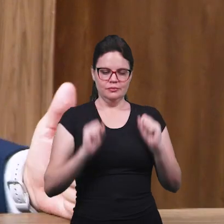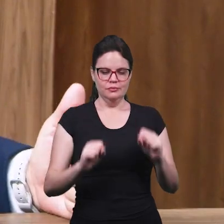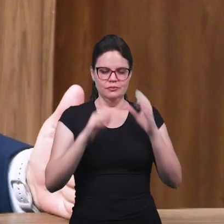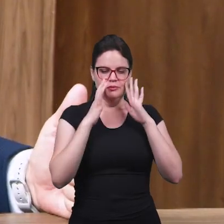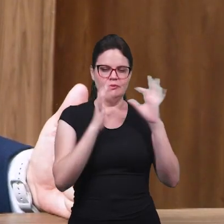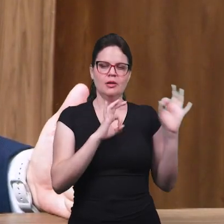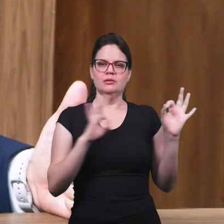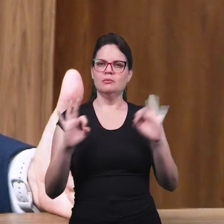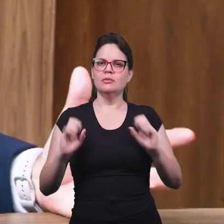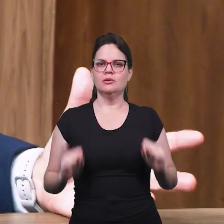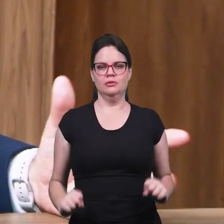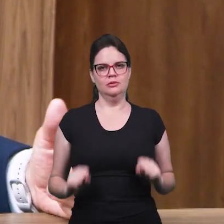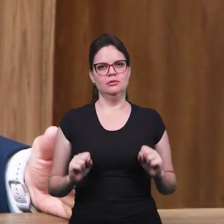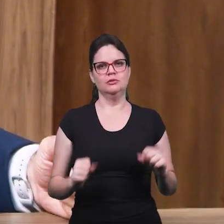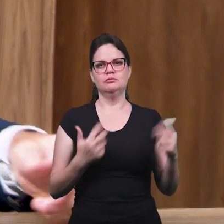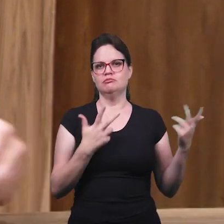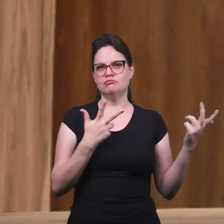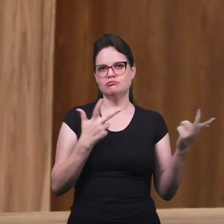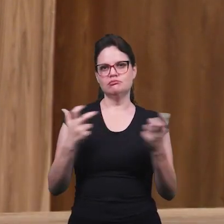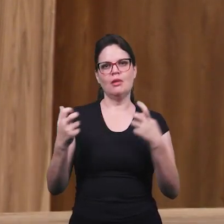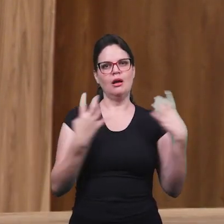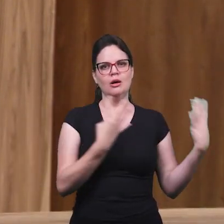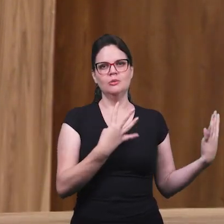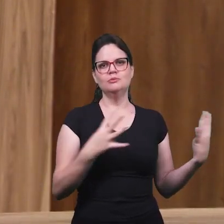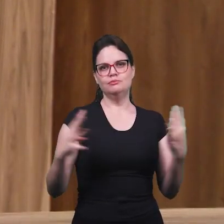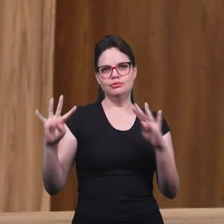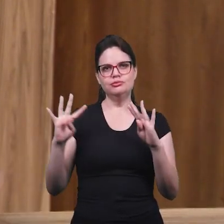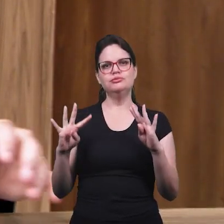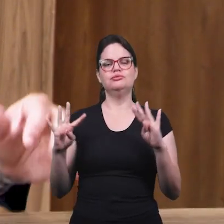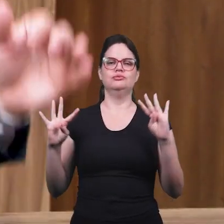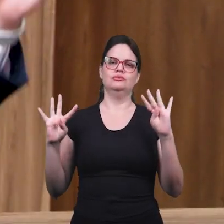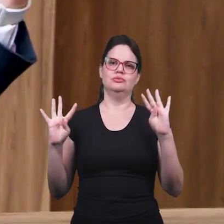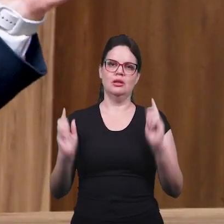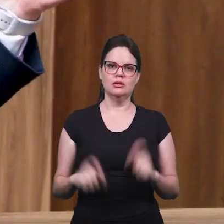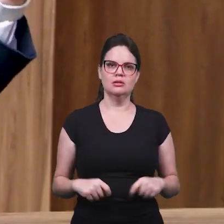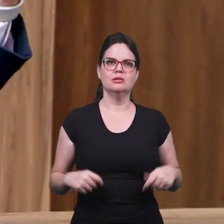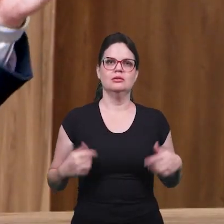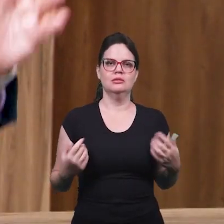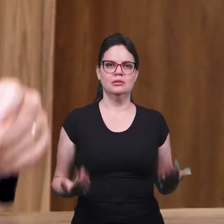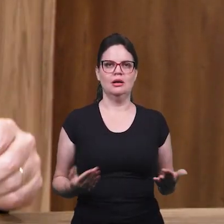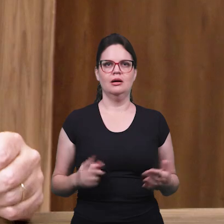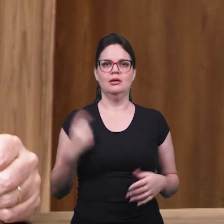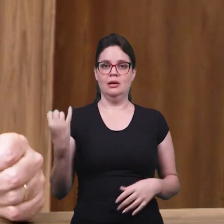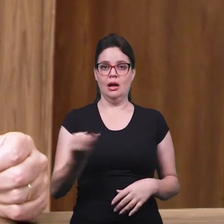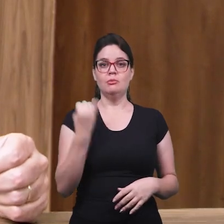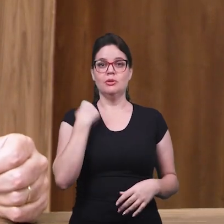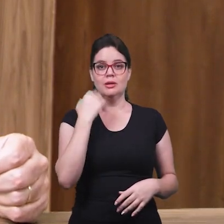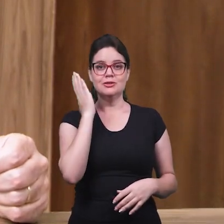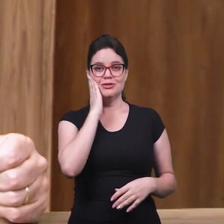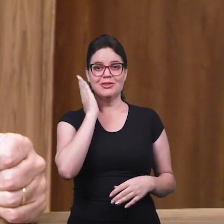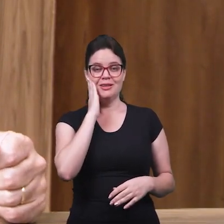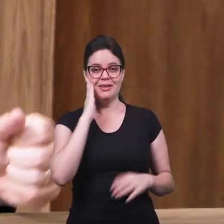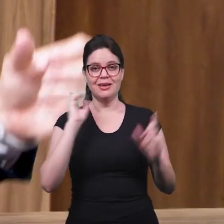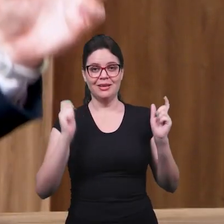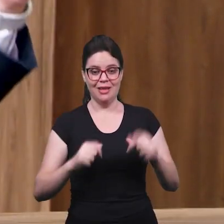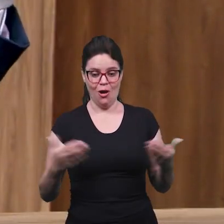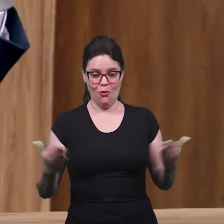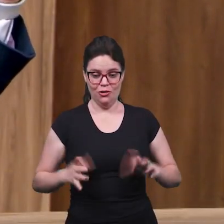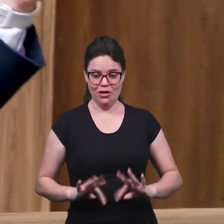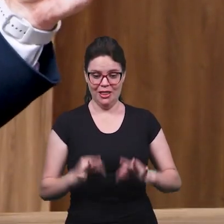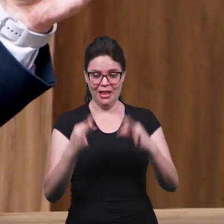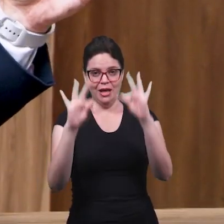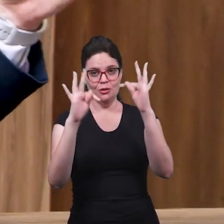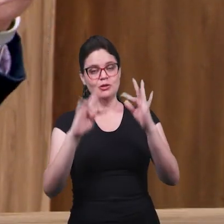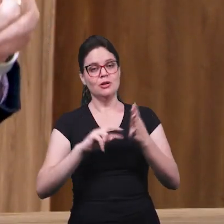Enfim, observar, né? Então, é importante termos também essa diferença aí, certo? Então,